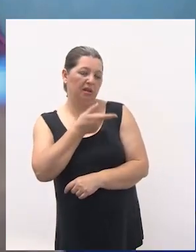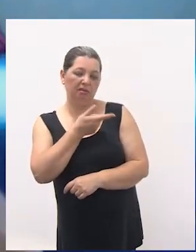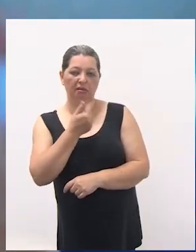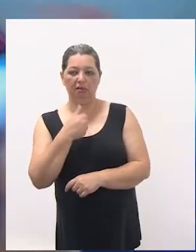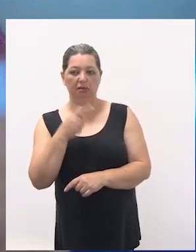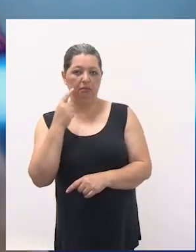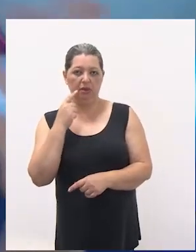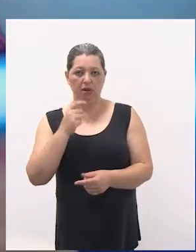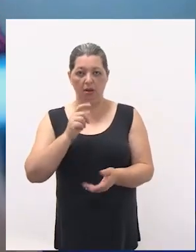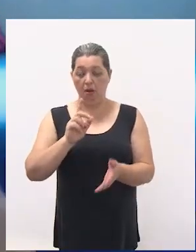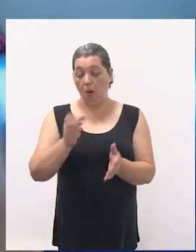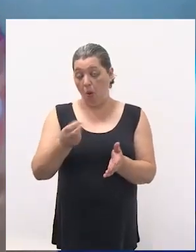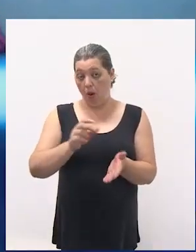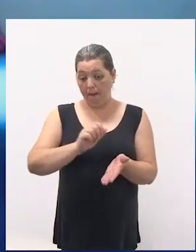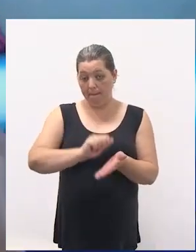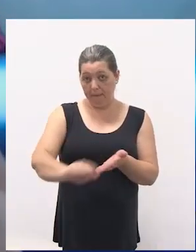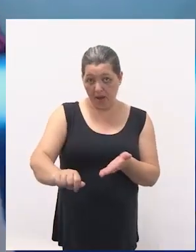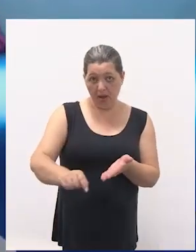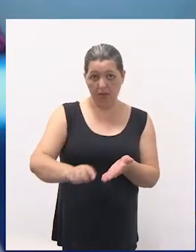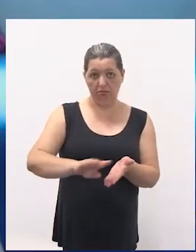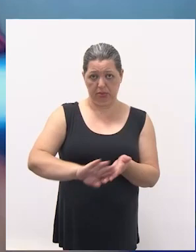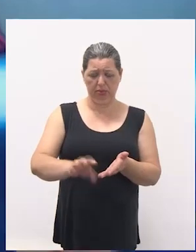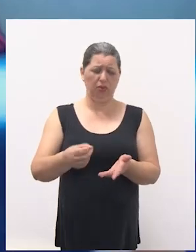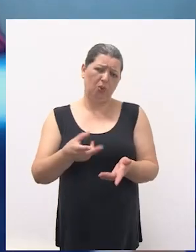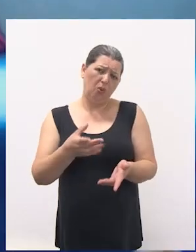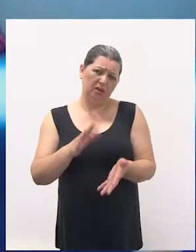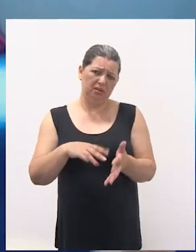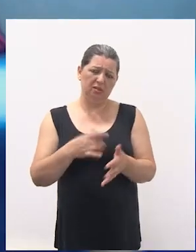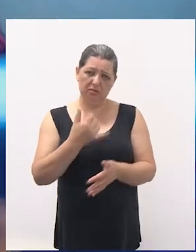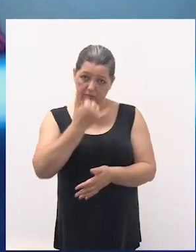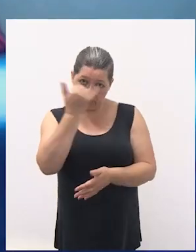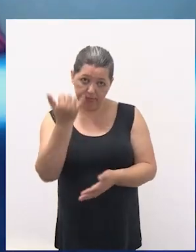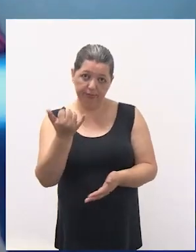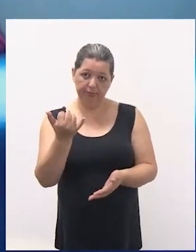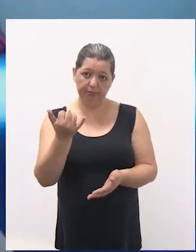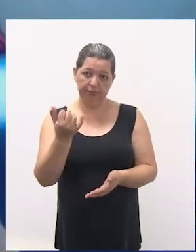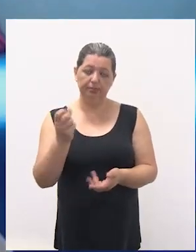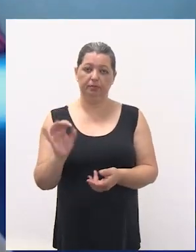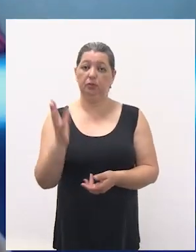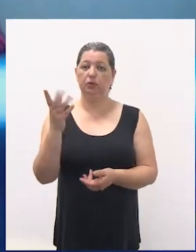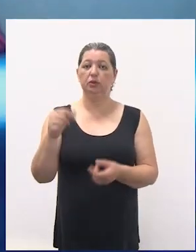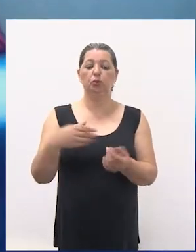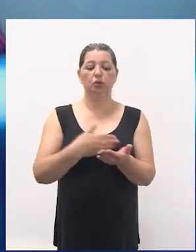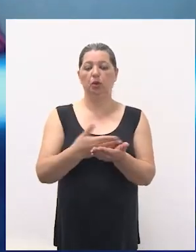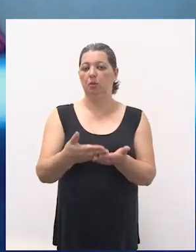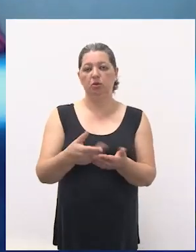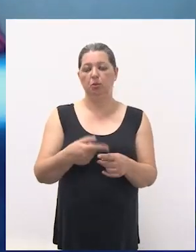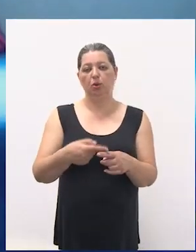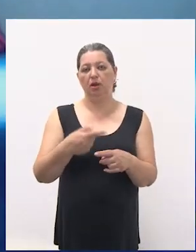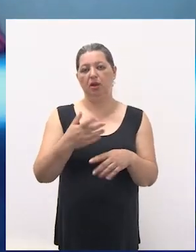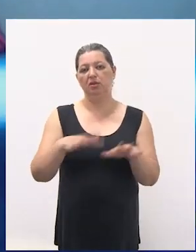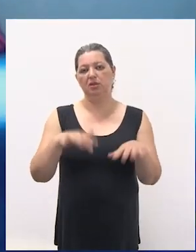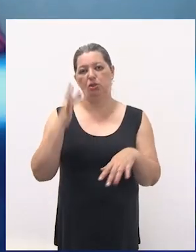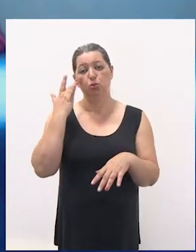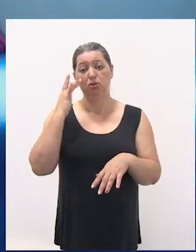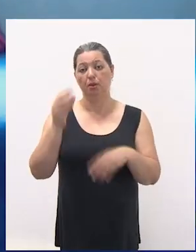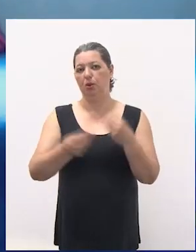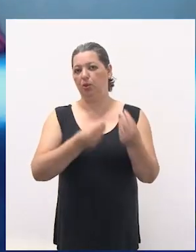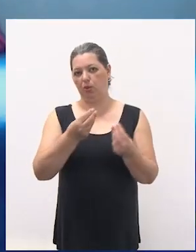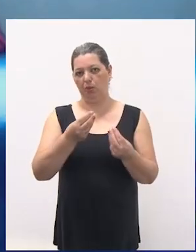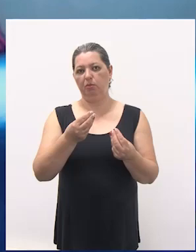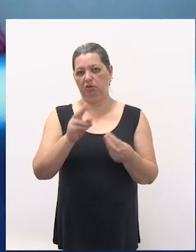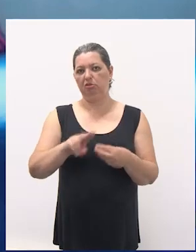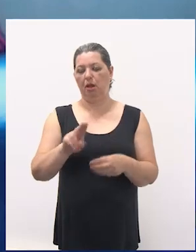que não deveria, ou às vezes até por engano mesmo, que acontece, né, quando eles estão começando. Então, você tem o controle, você